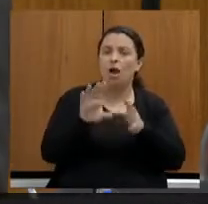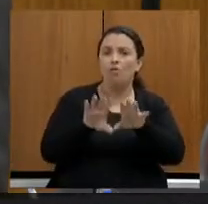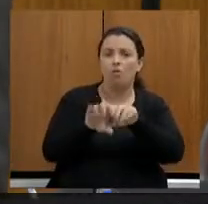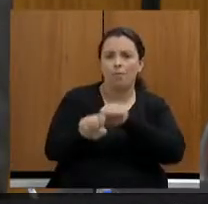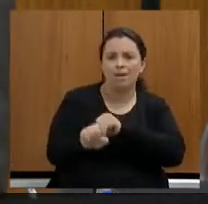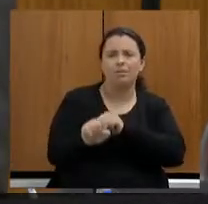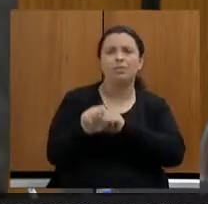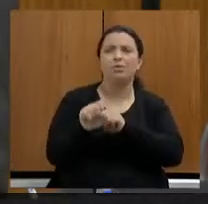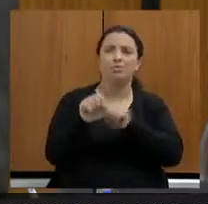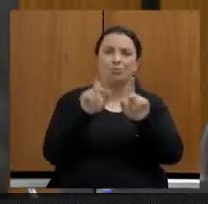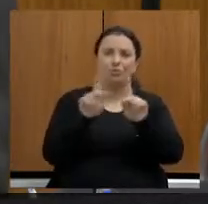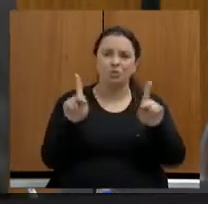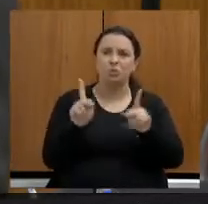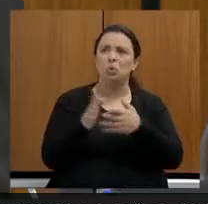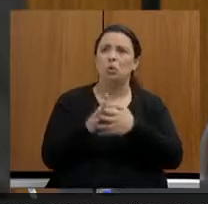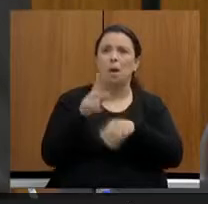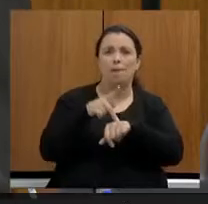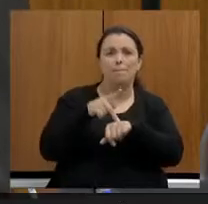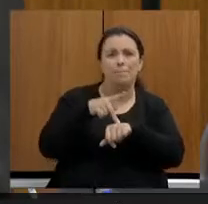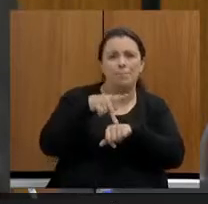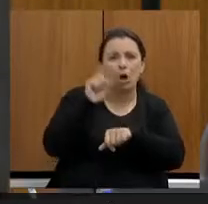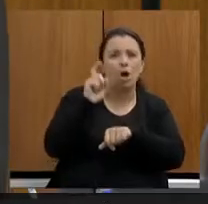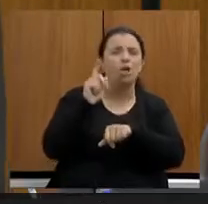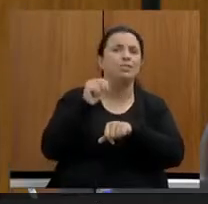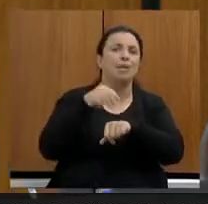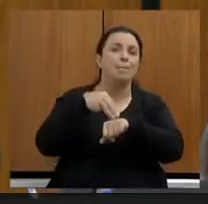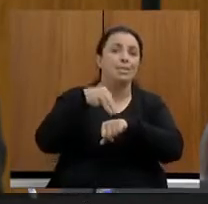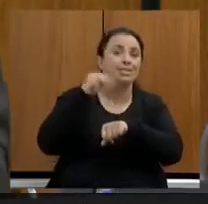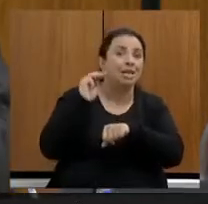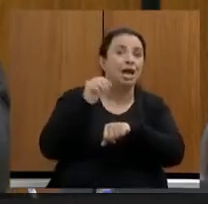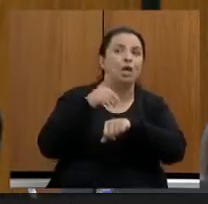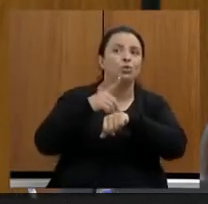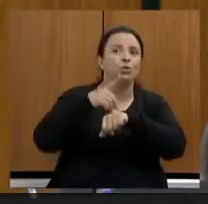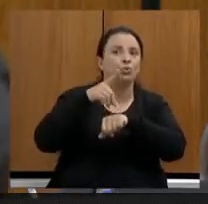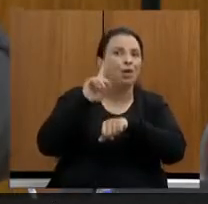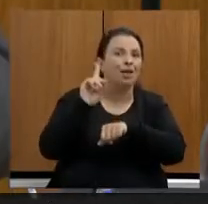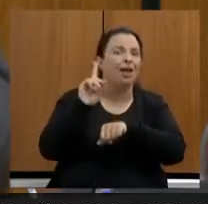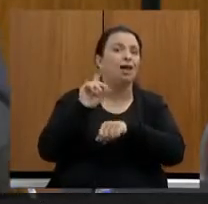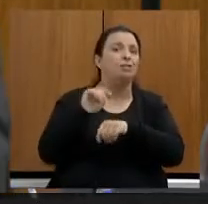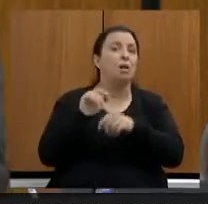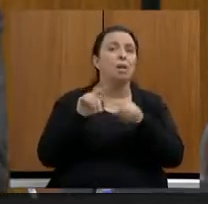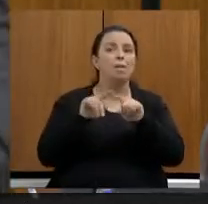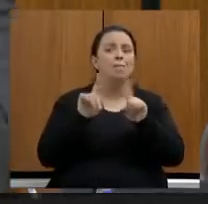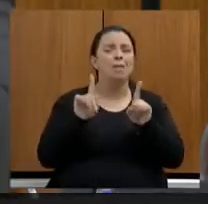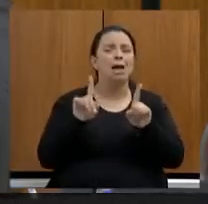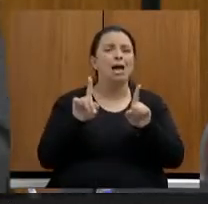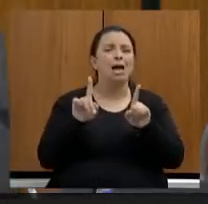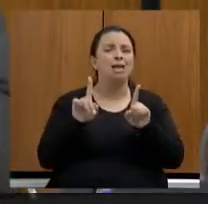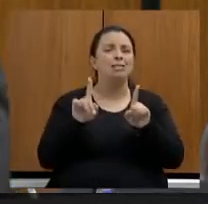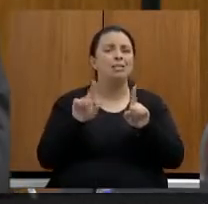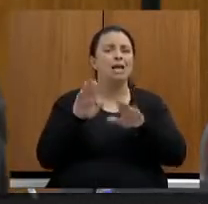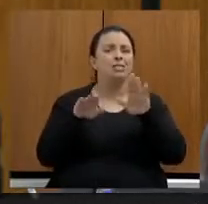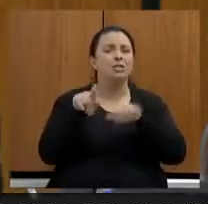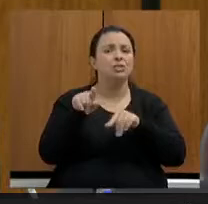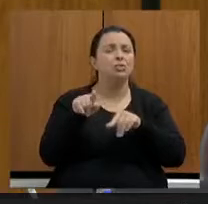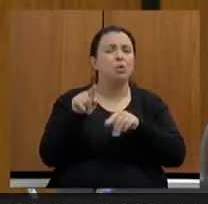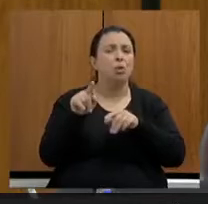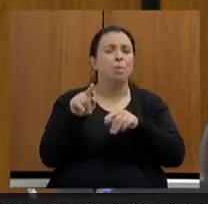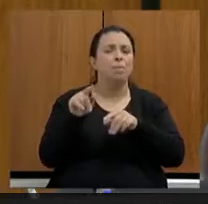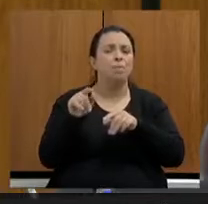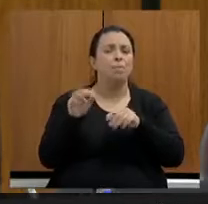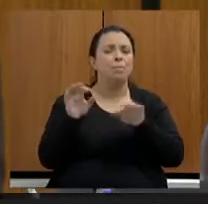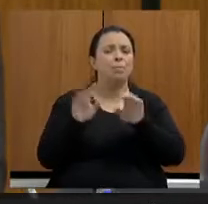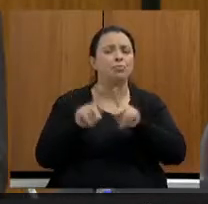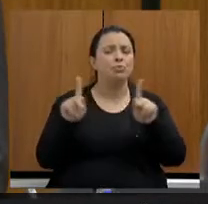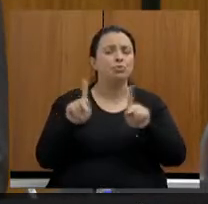com pós-graduação ou mestrado os com doutorados e chega no ponto e que esse professor já preparado para o estado